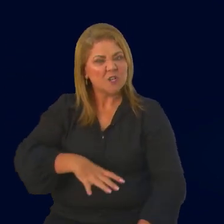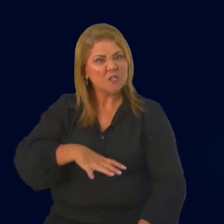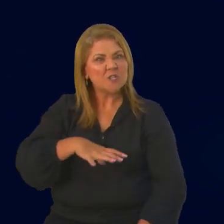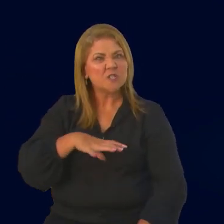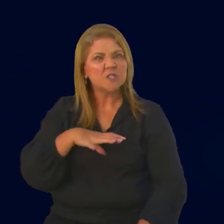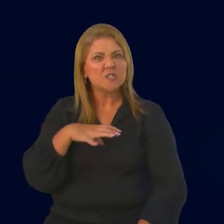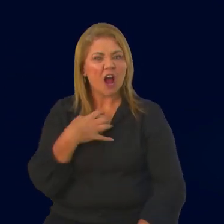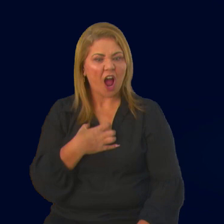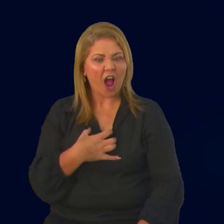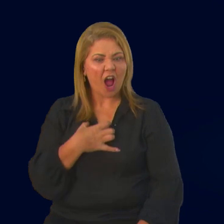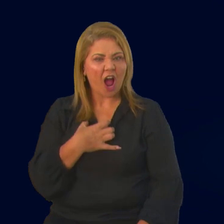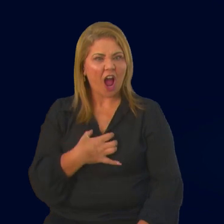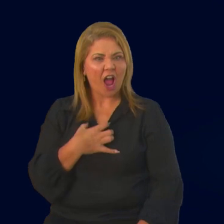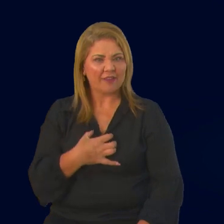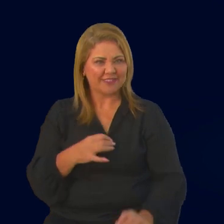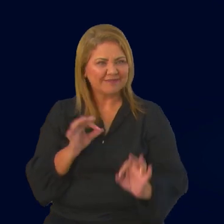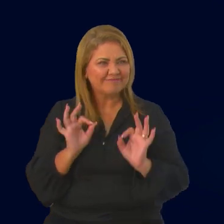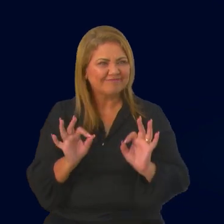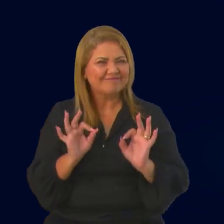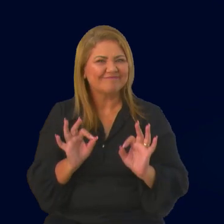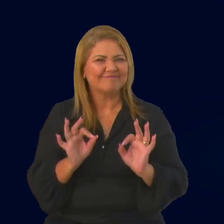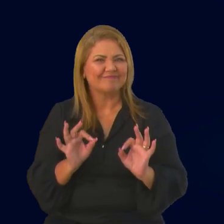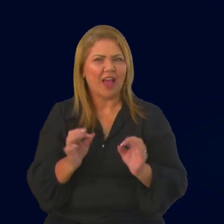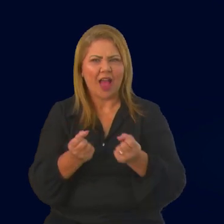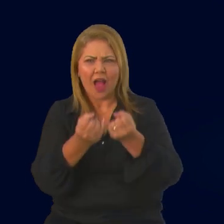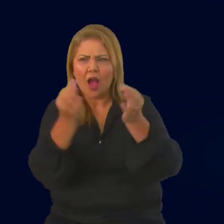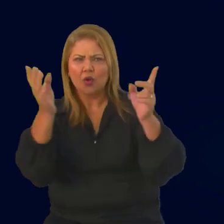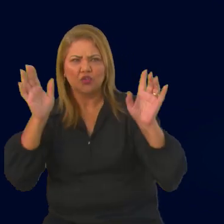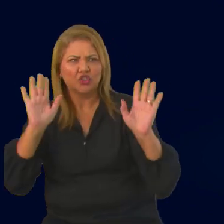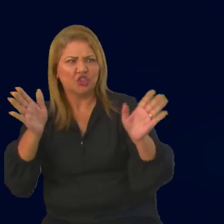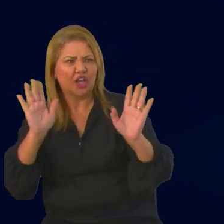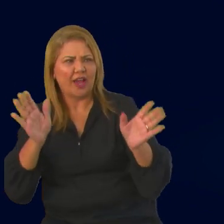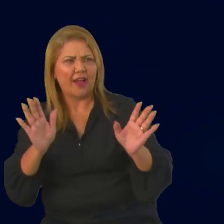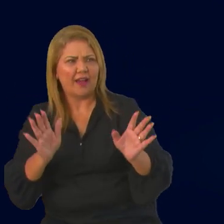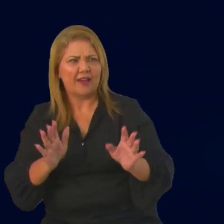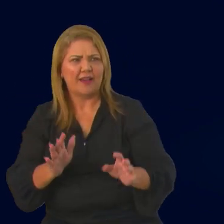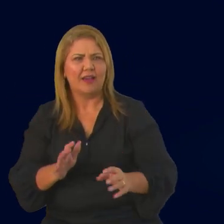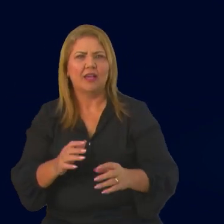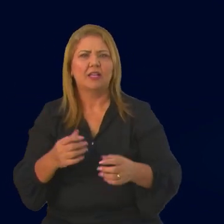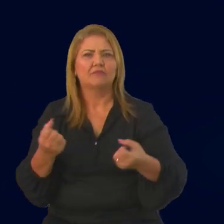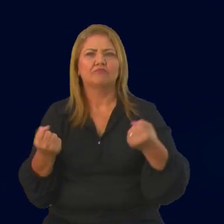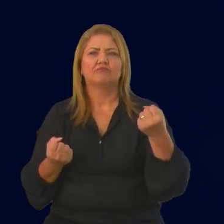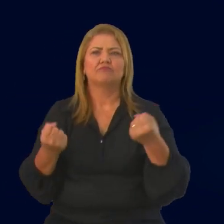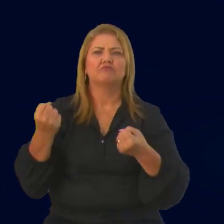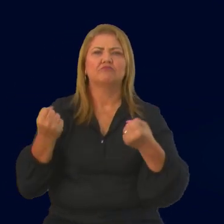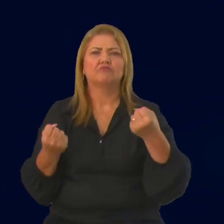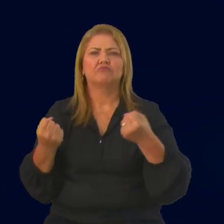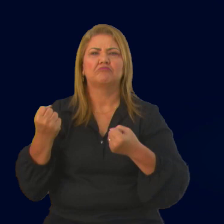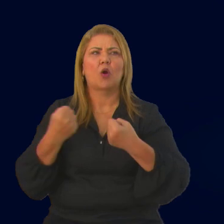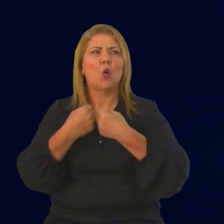Raiva, ira, muito bem. Alguém aqui já teve uma reação impulsiva no trânsito?